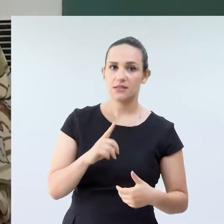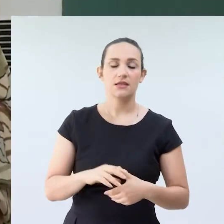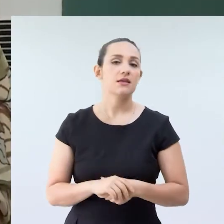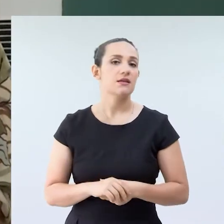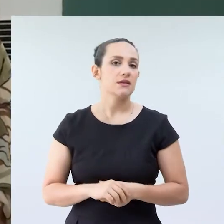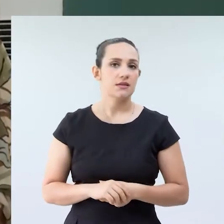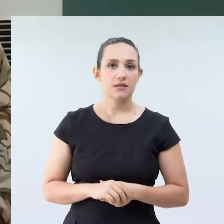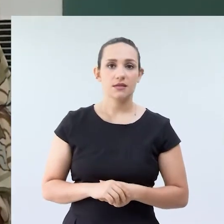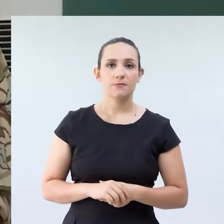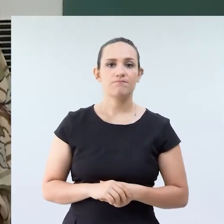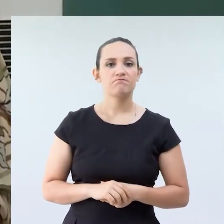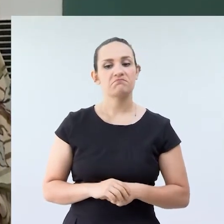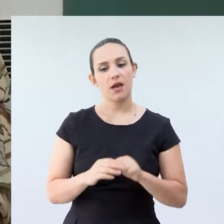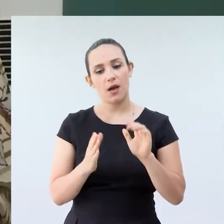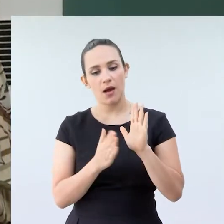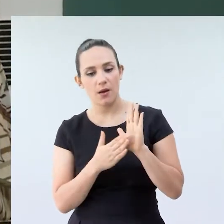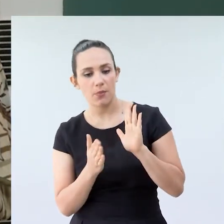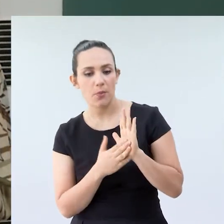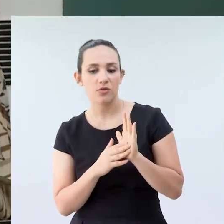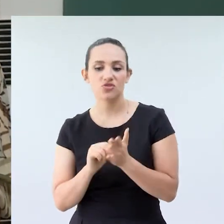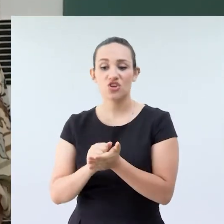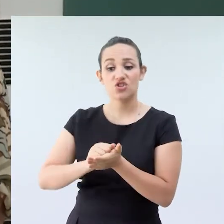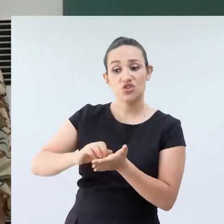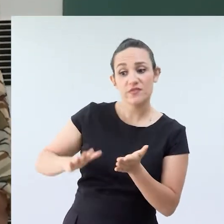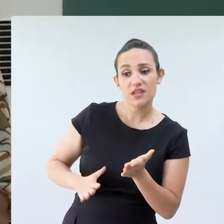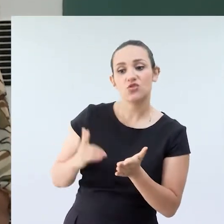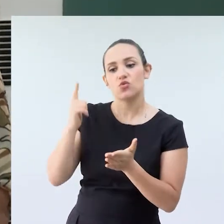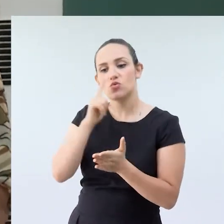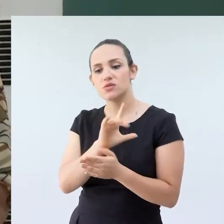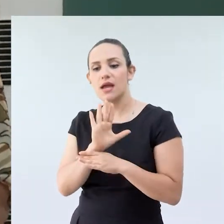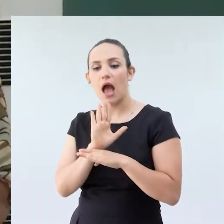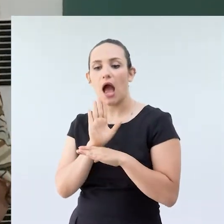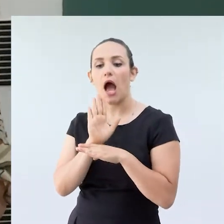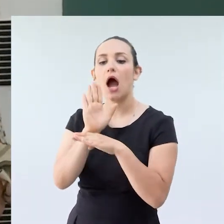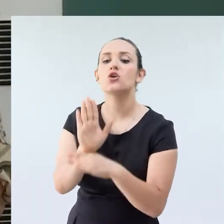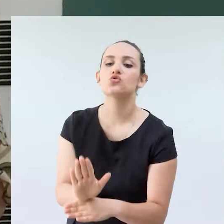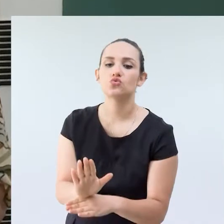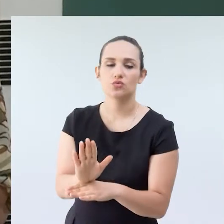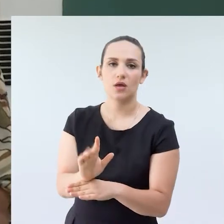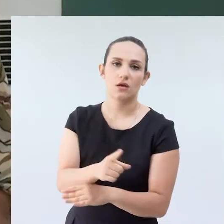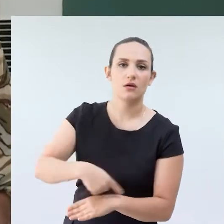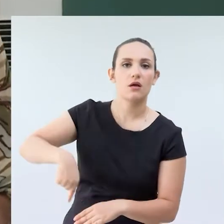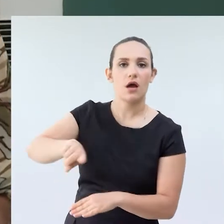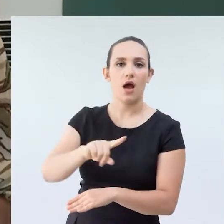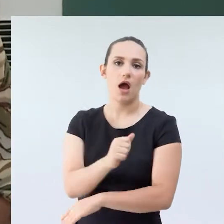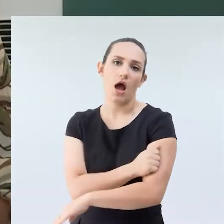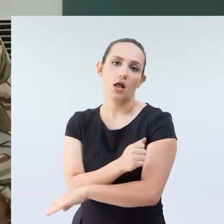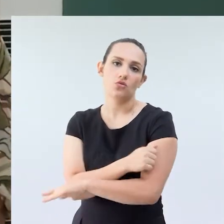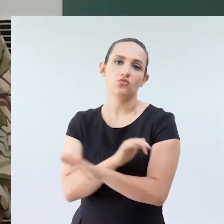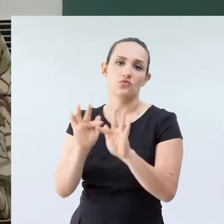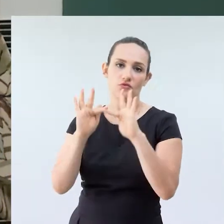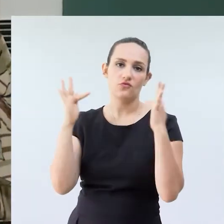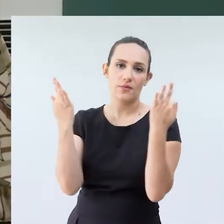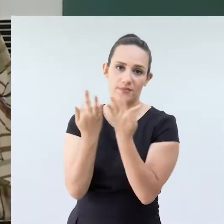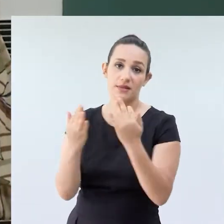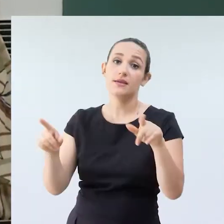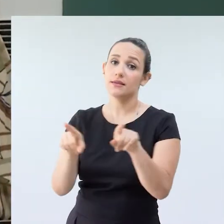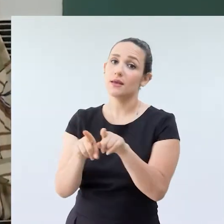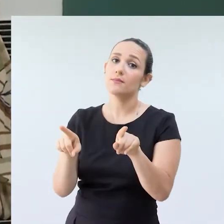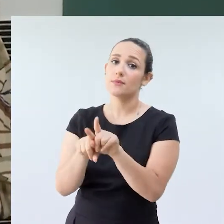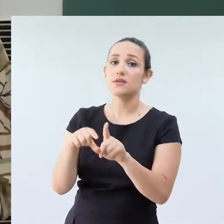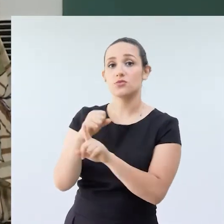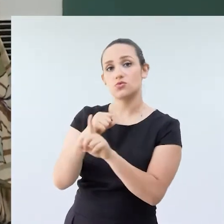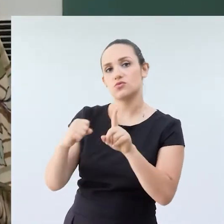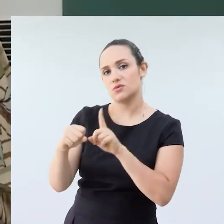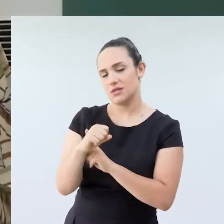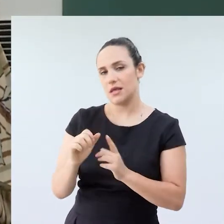de propostas, né, que vêm ao encontro do anseio da sociedade, do anseio da família. Agora,